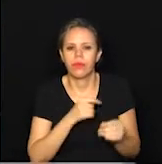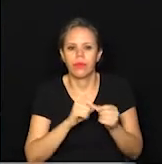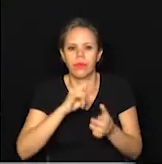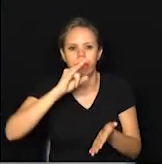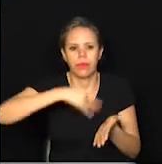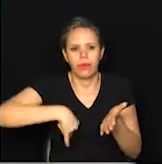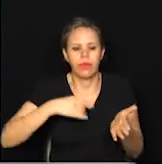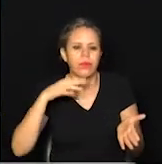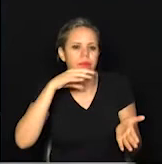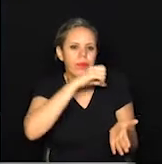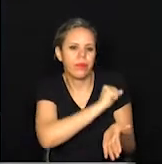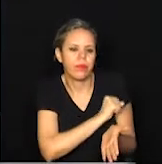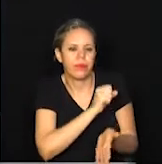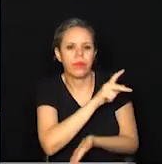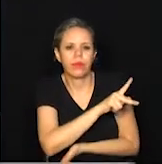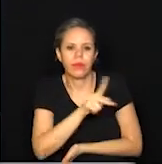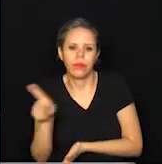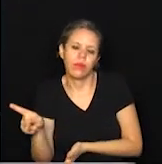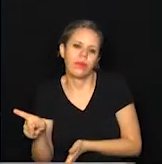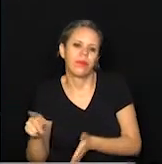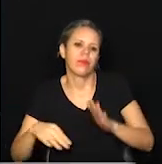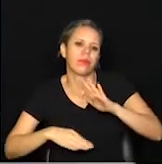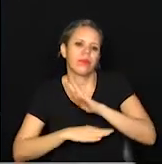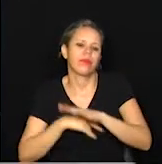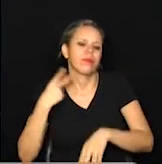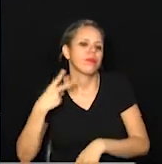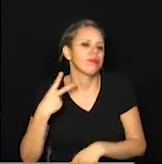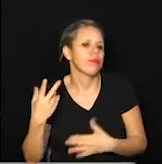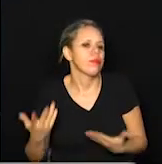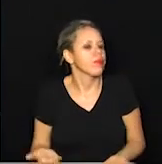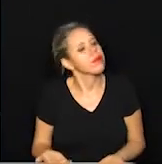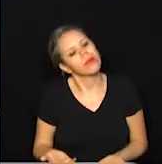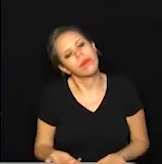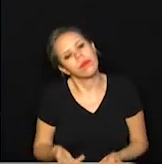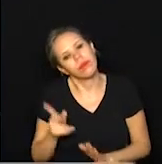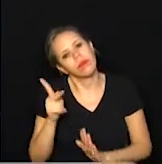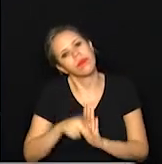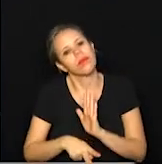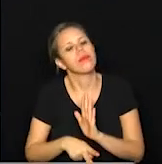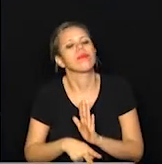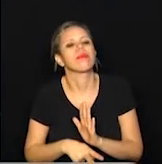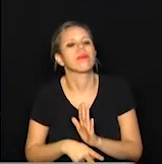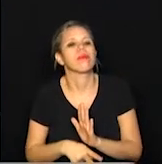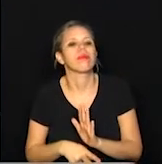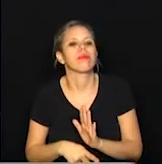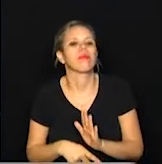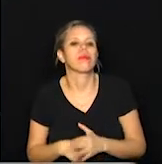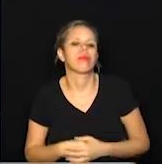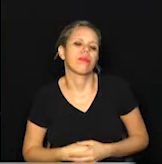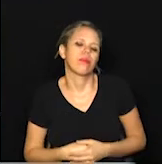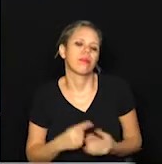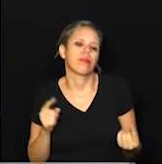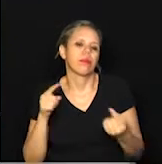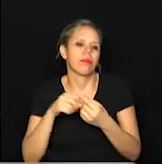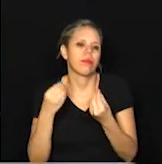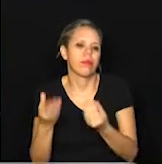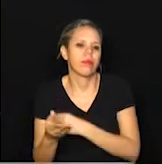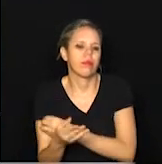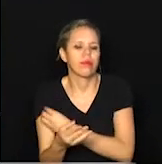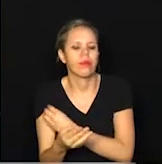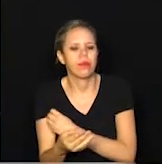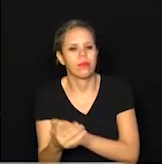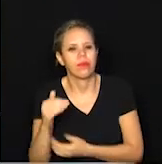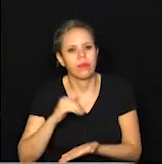ofício imediatamente ao presidente da casa para que esse projeto seja direcionado à